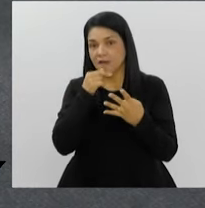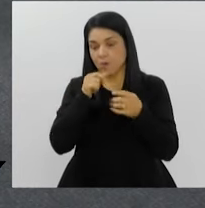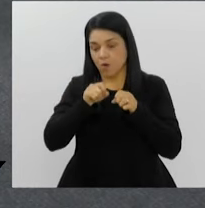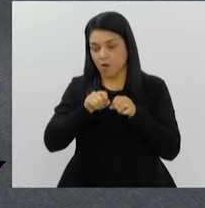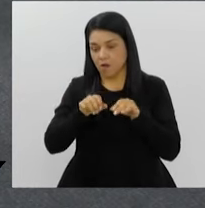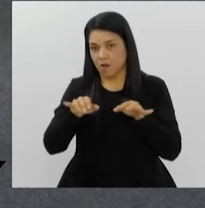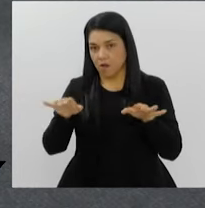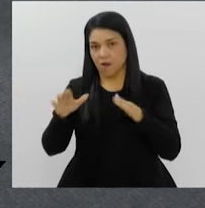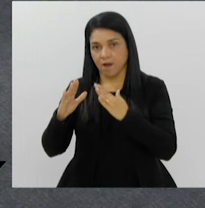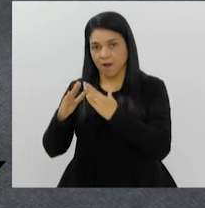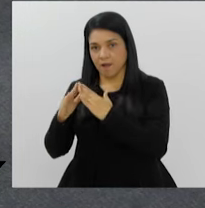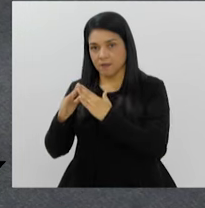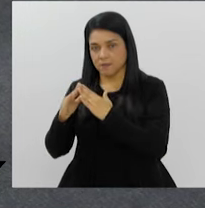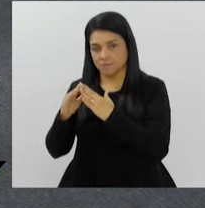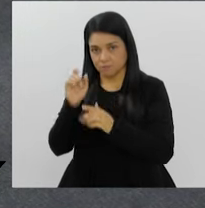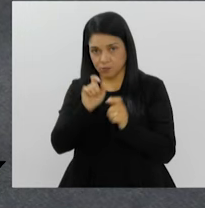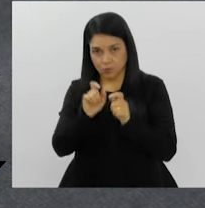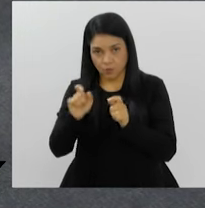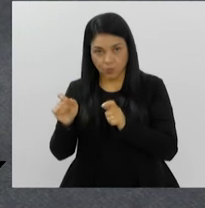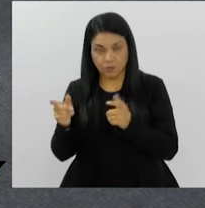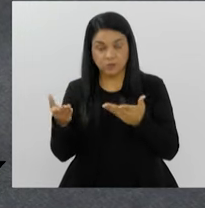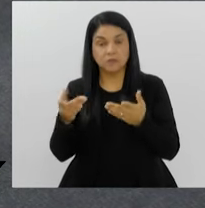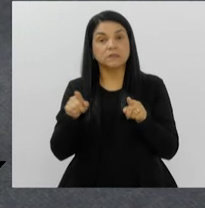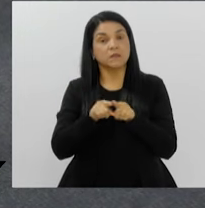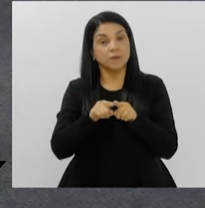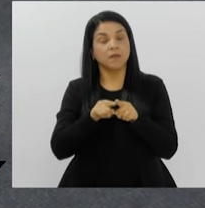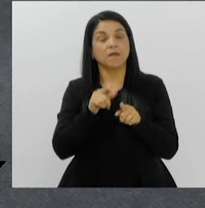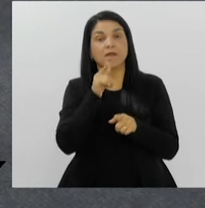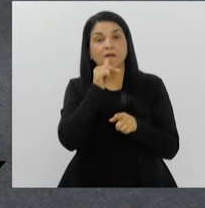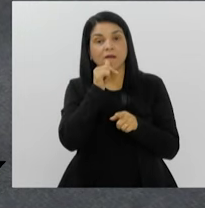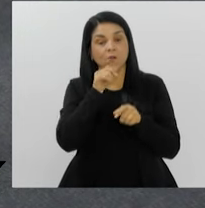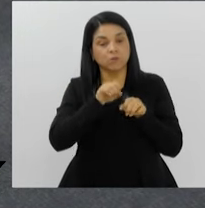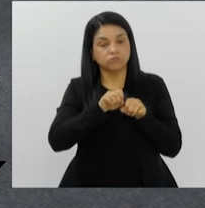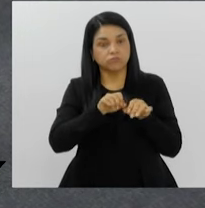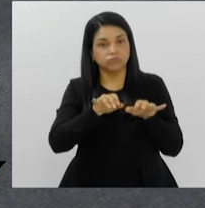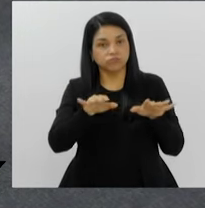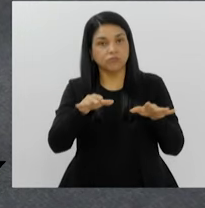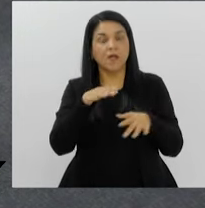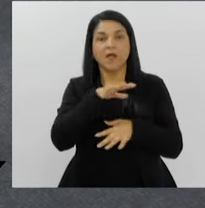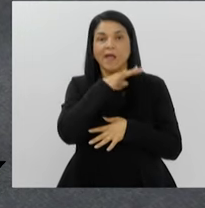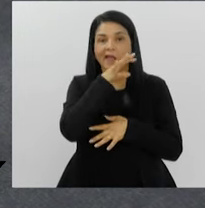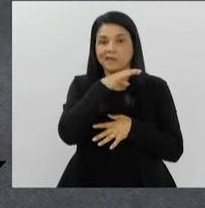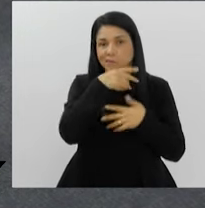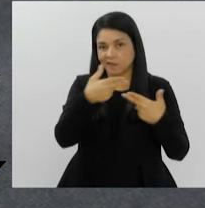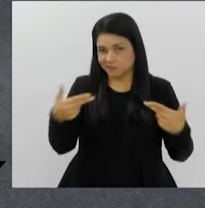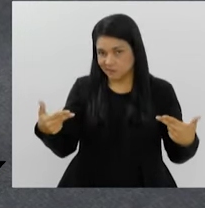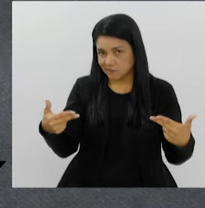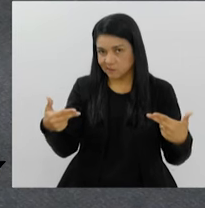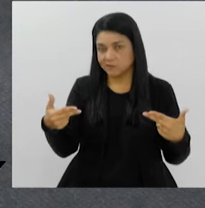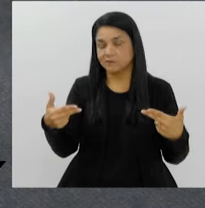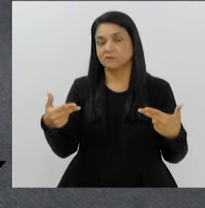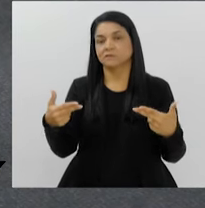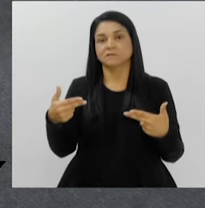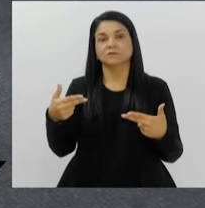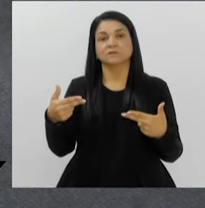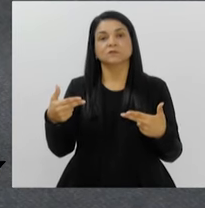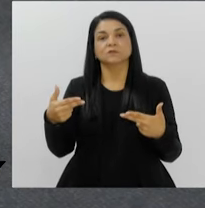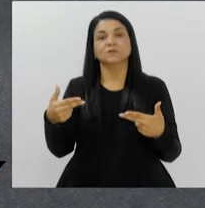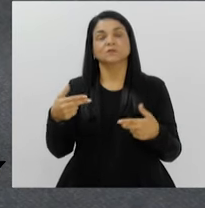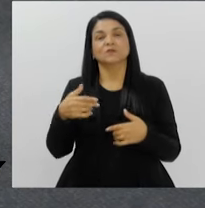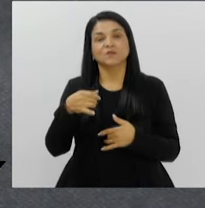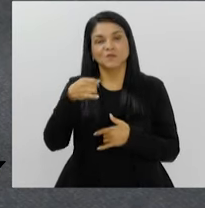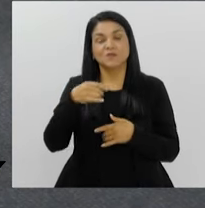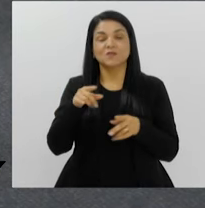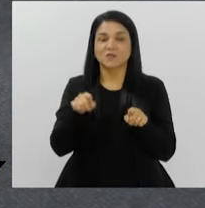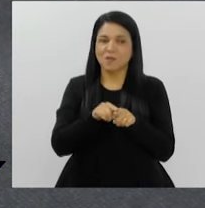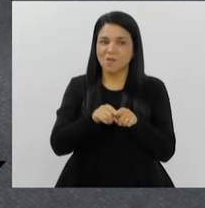as pessoas e também o abastecimento de água para os animais, inclusive os